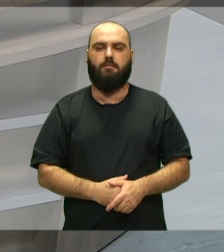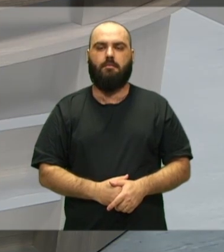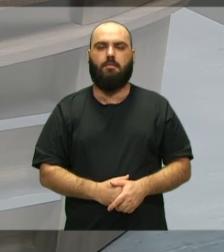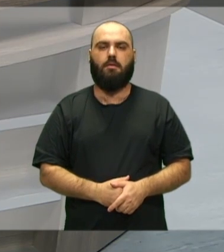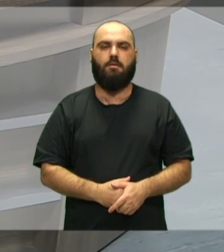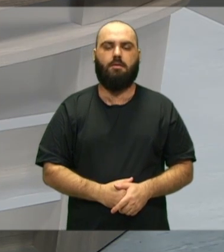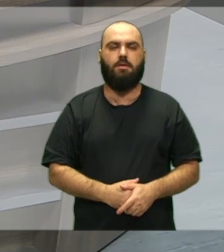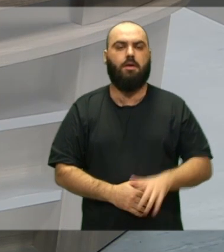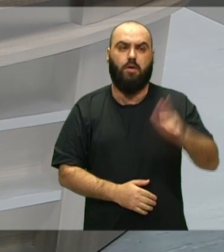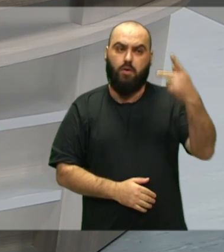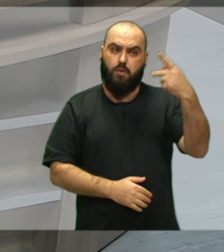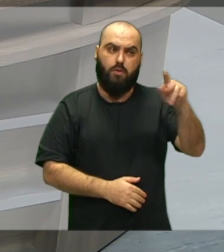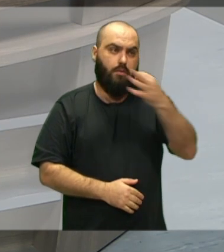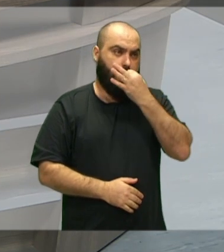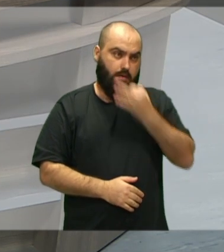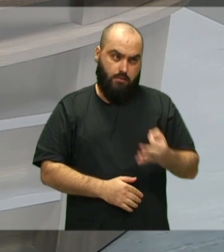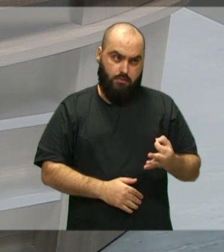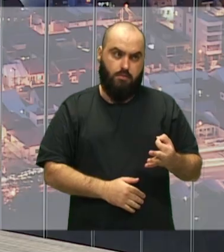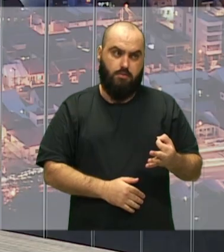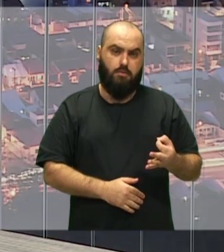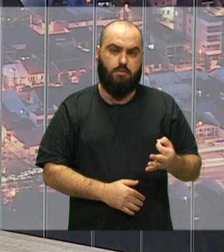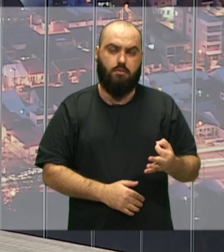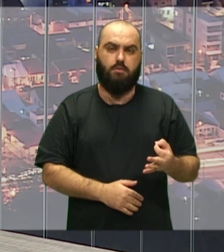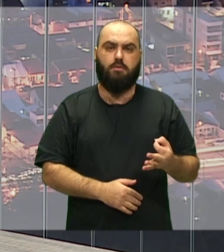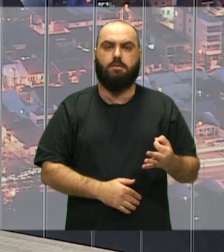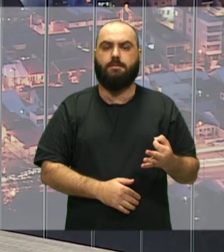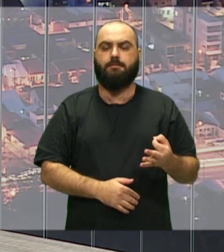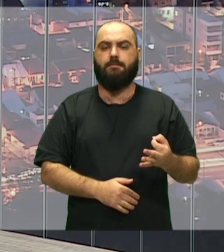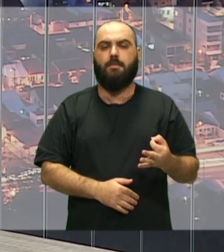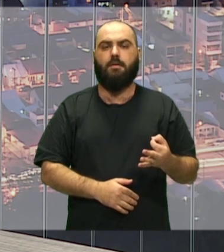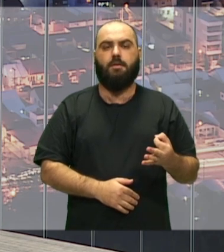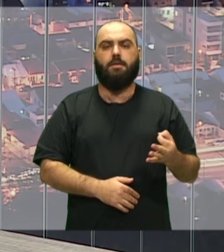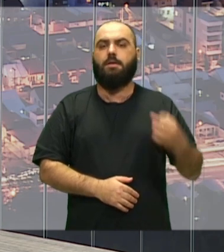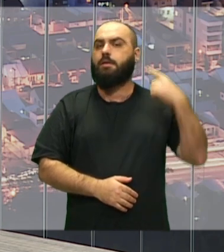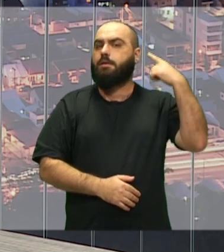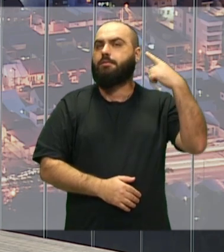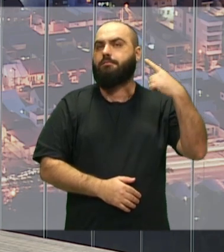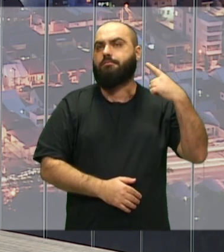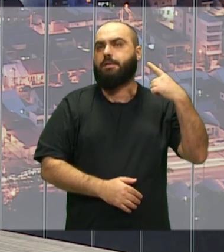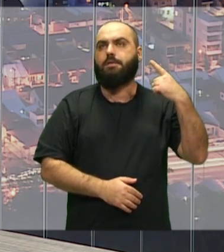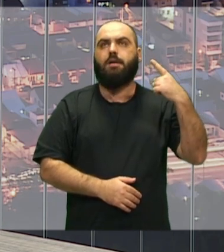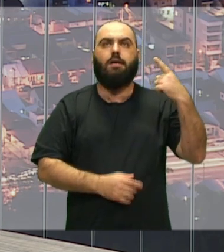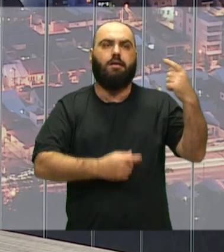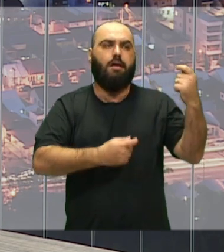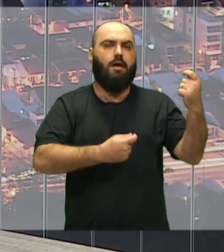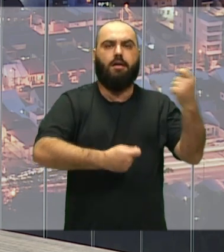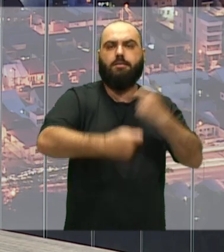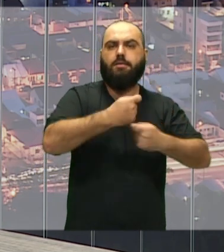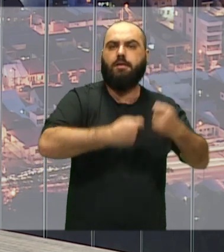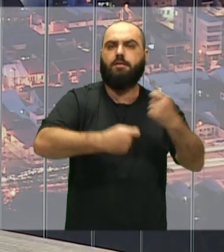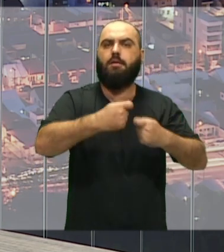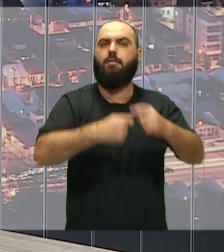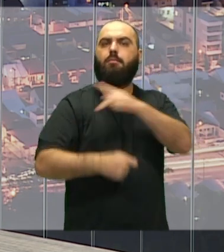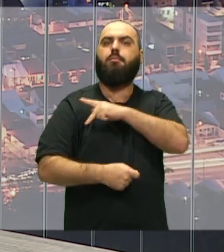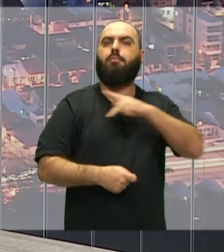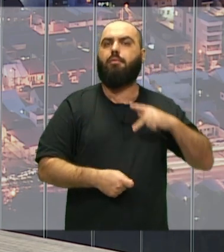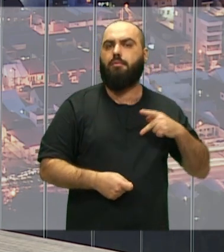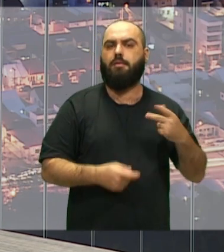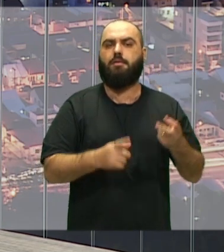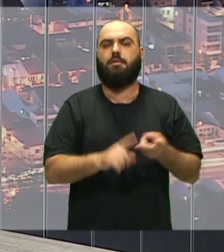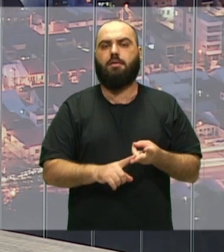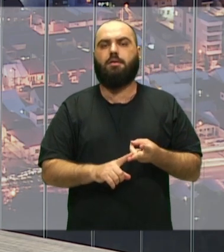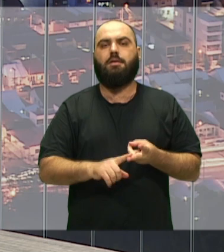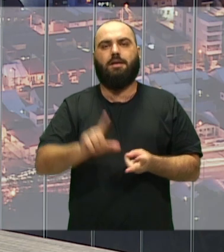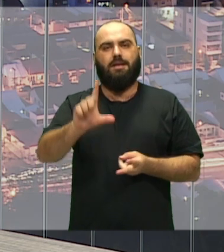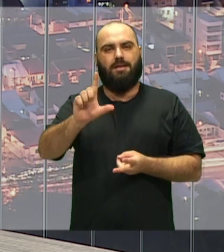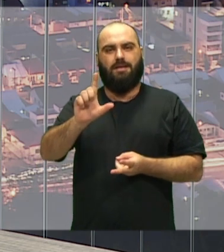tua opinião, eles não deveriam realmente, pelo menos os princípios da administração pública, a gente costuma usar a sigla